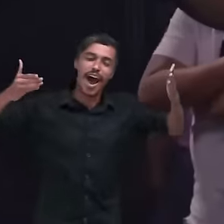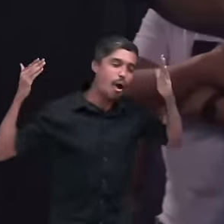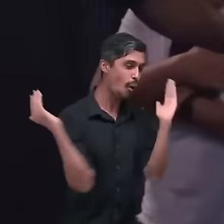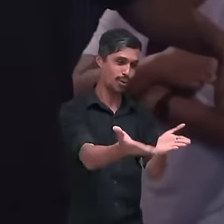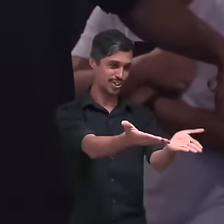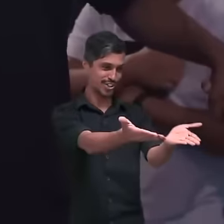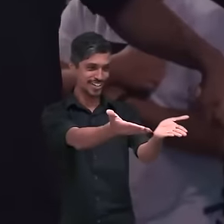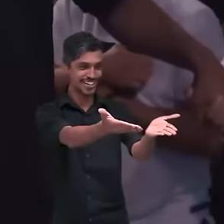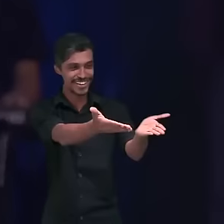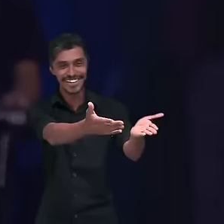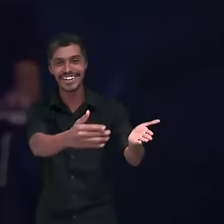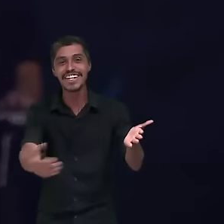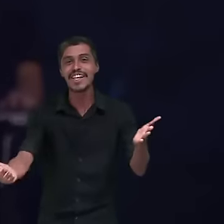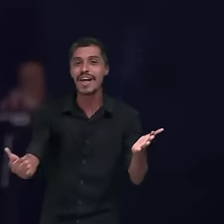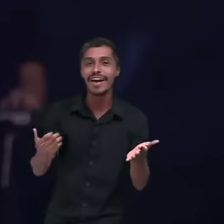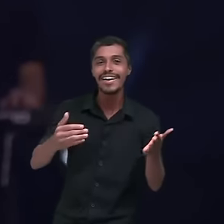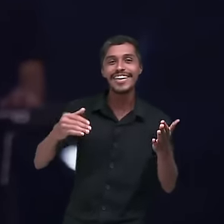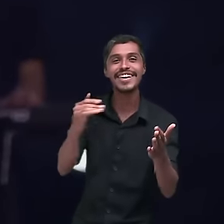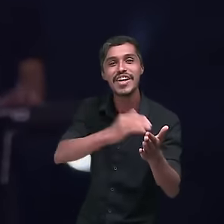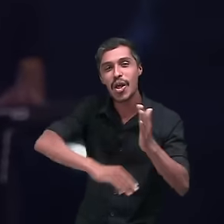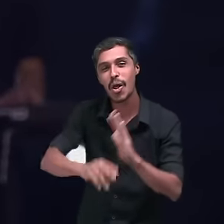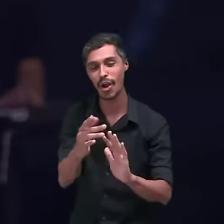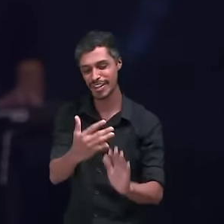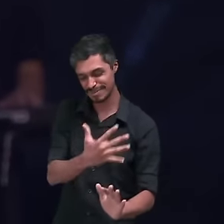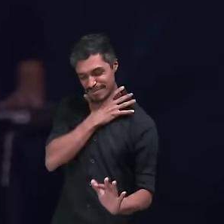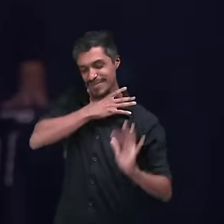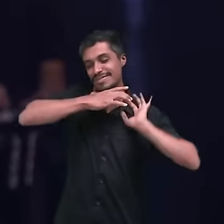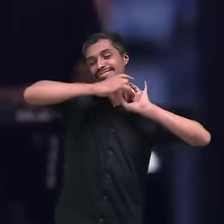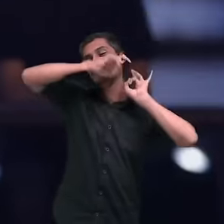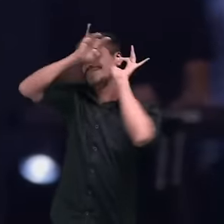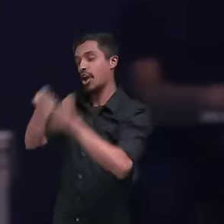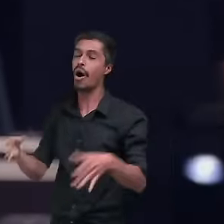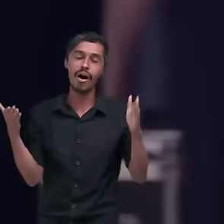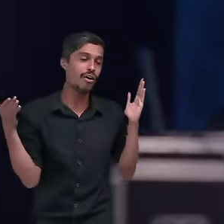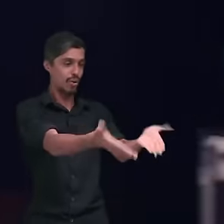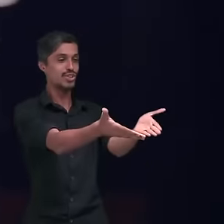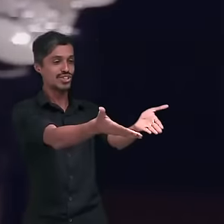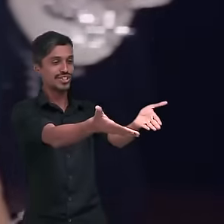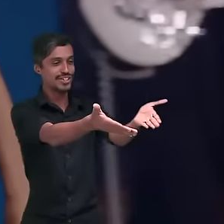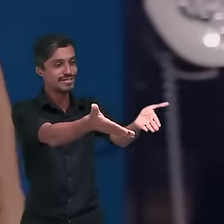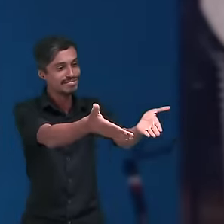Seja profeta e fala: você vai vencer essa crise hoje.